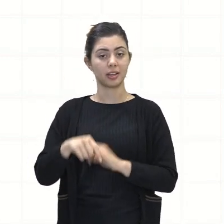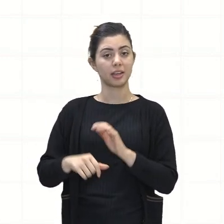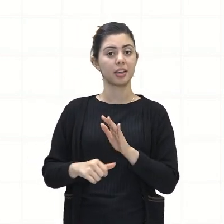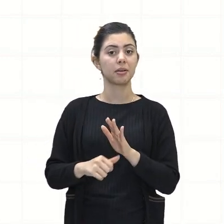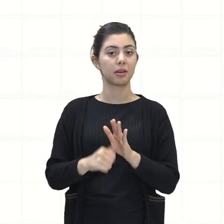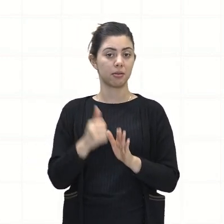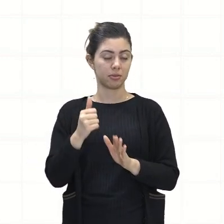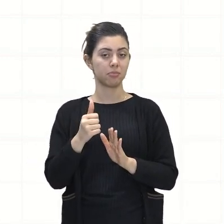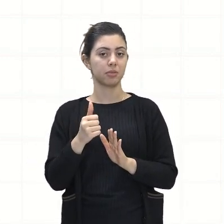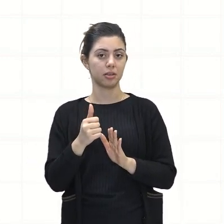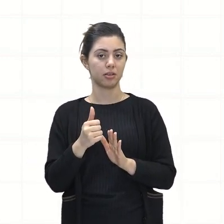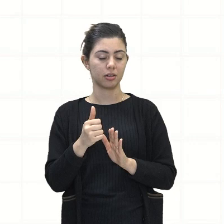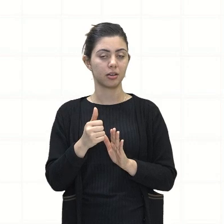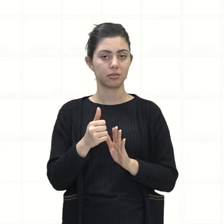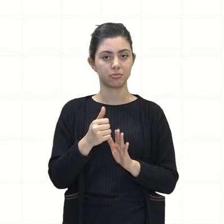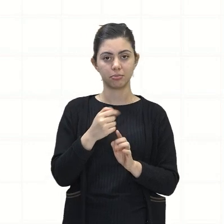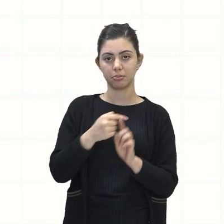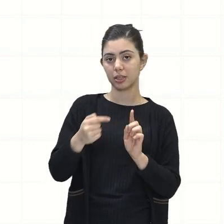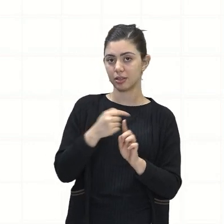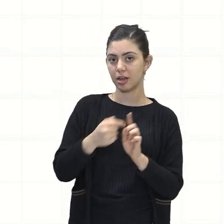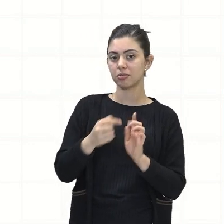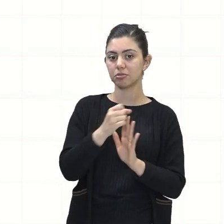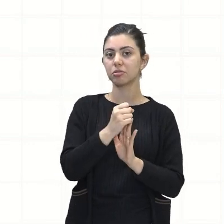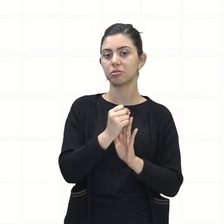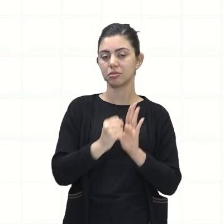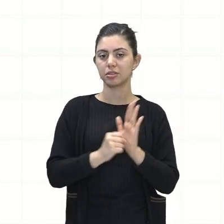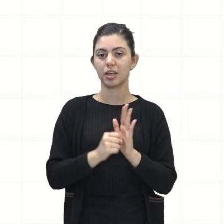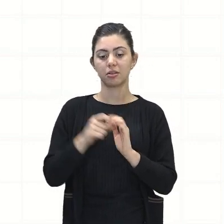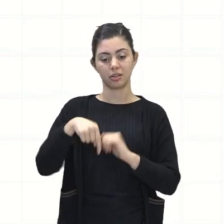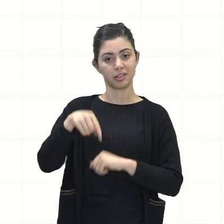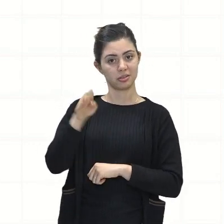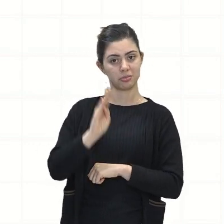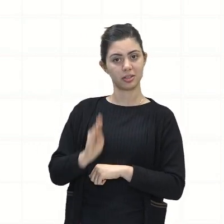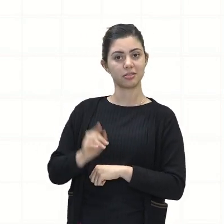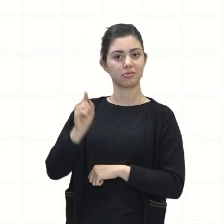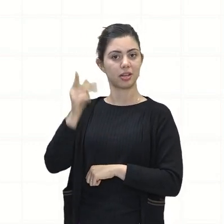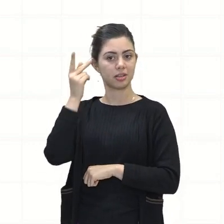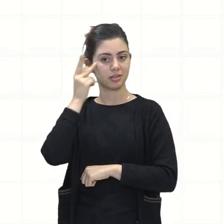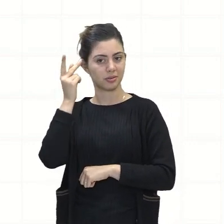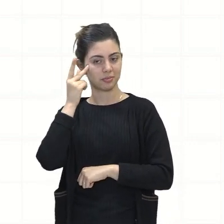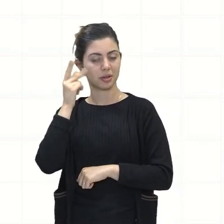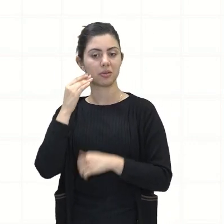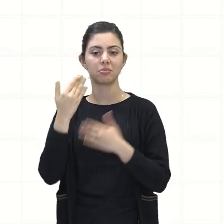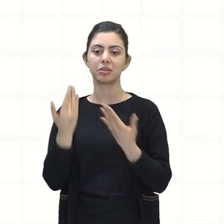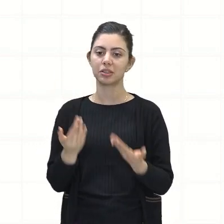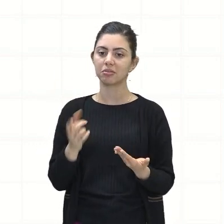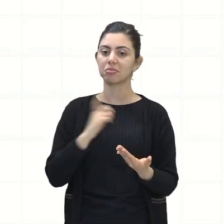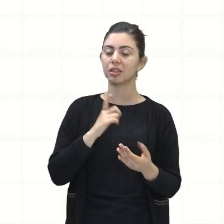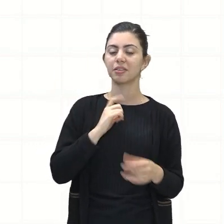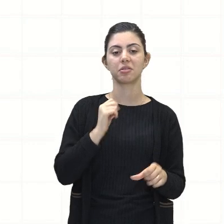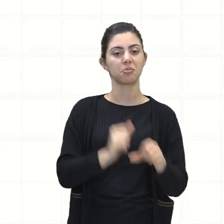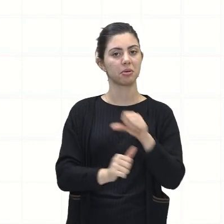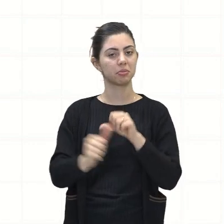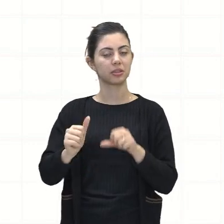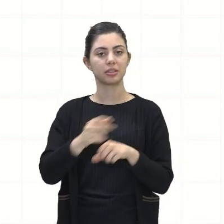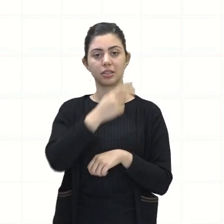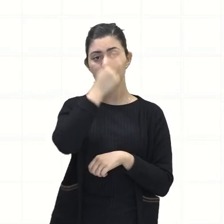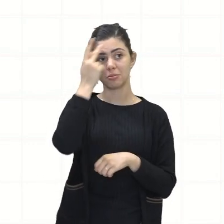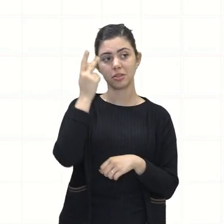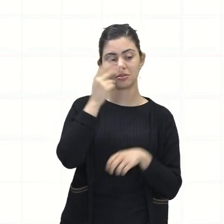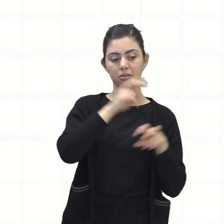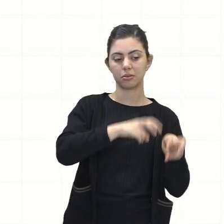metade do século aqui no Brasil, né, lá em São Paulo. Então a gente tem ali essa mudança que acontece com as pessoas querendo